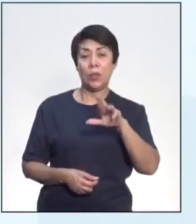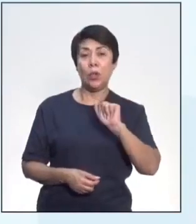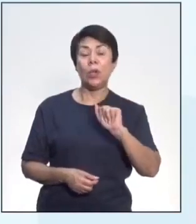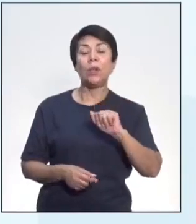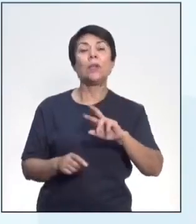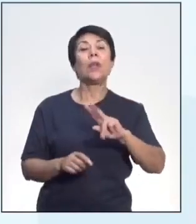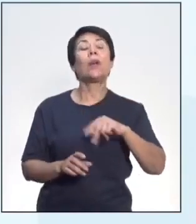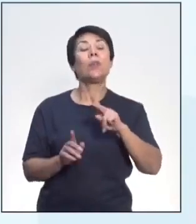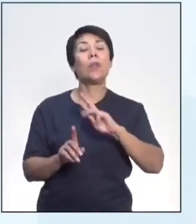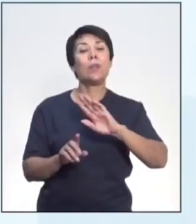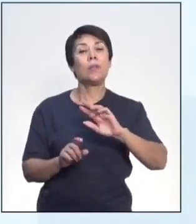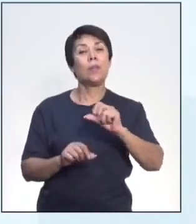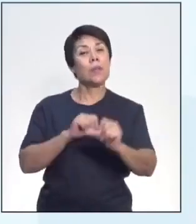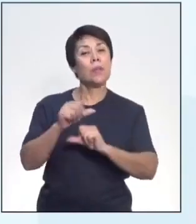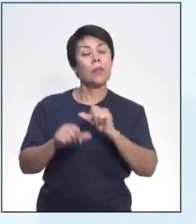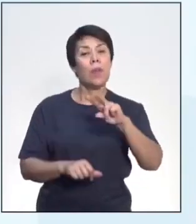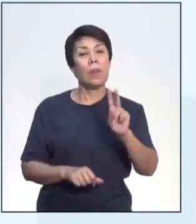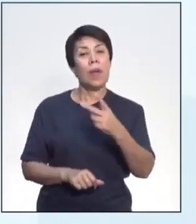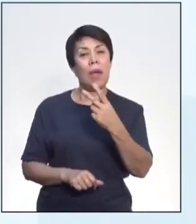que é o